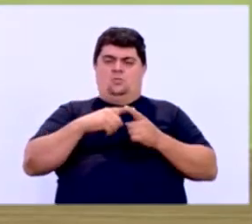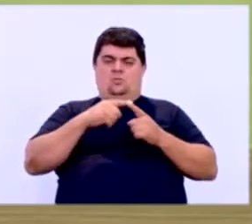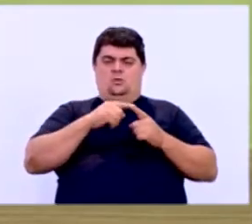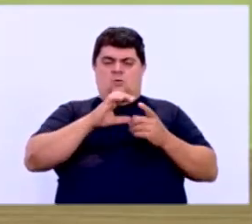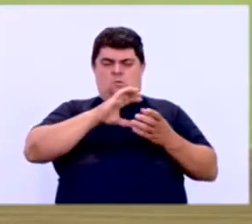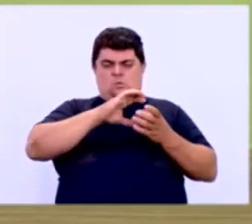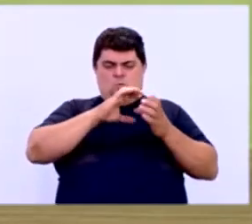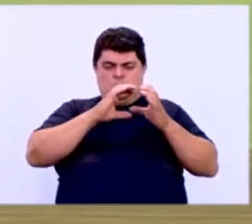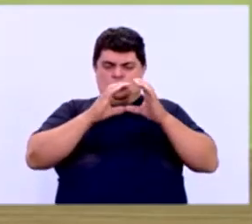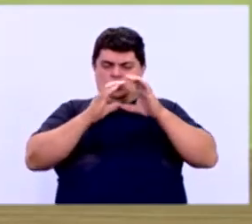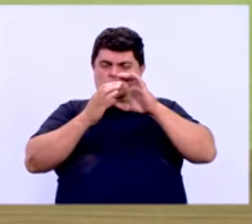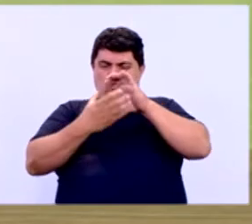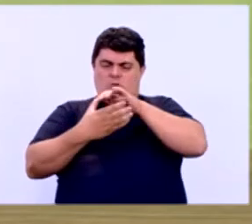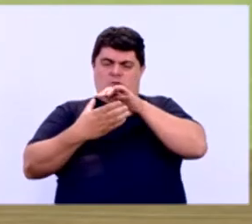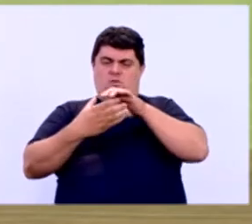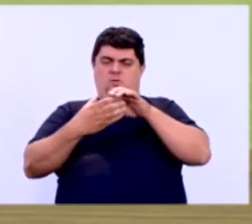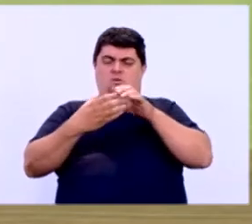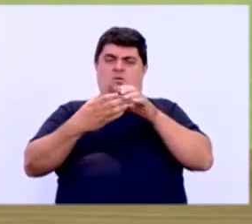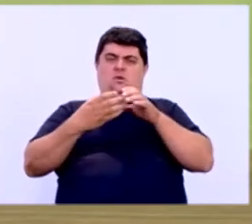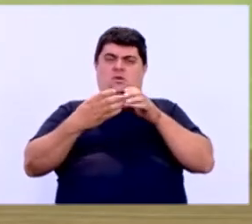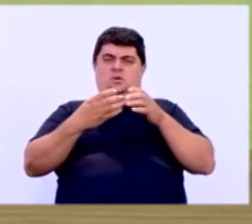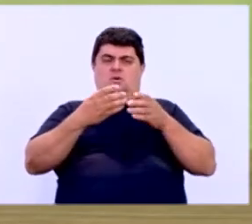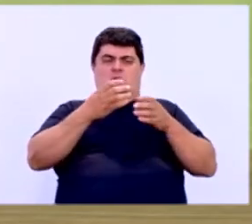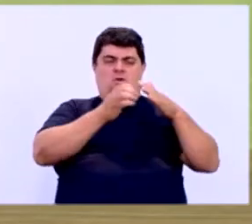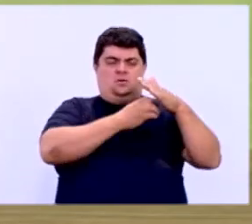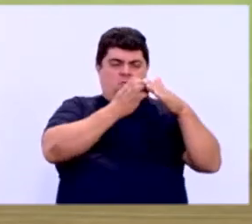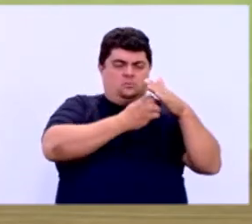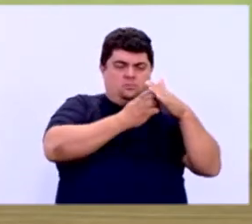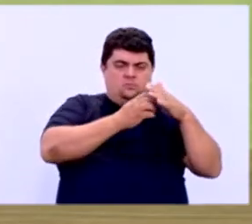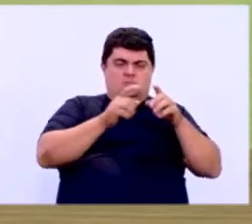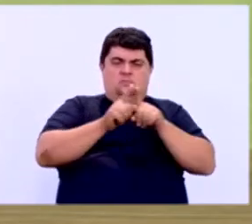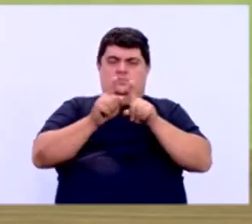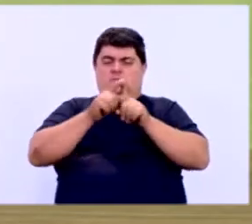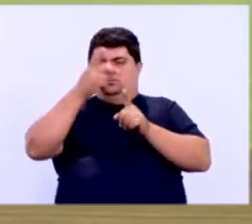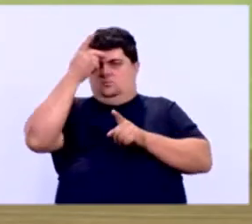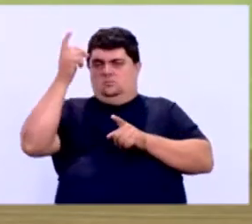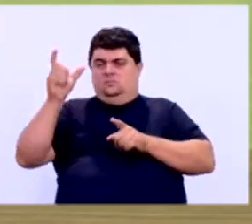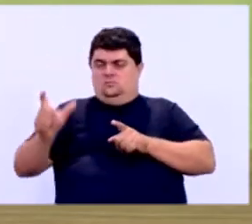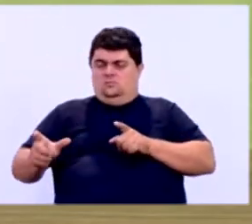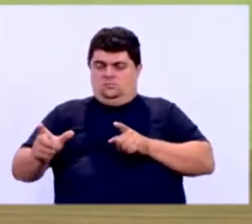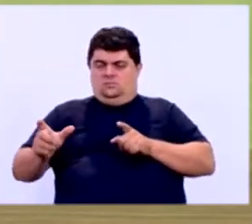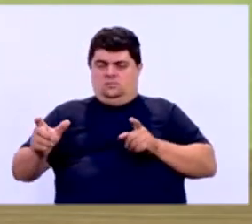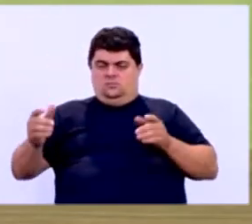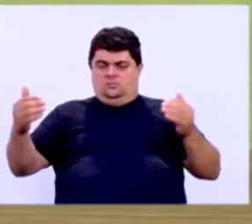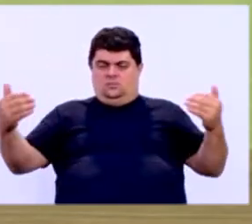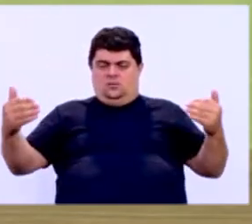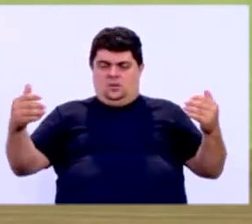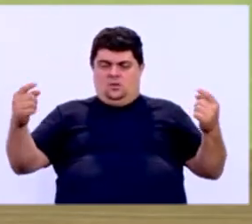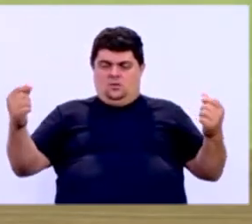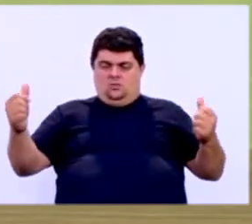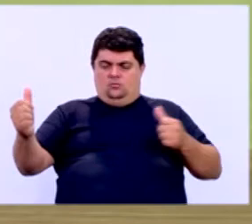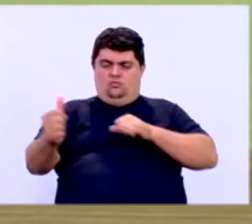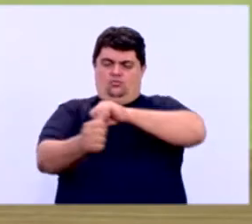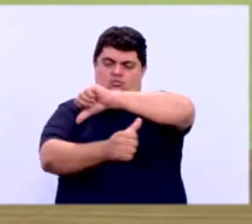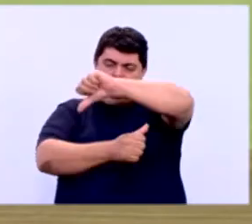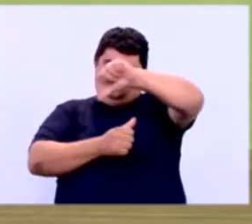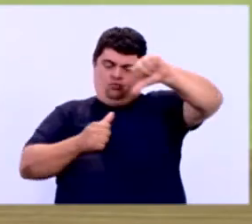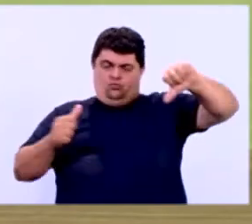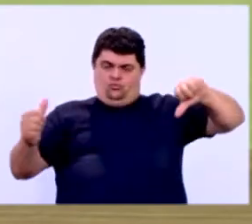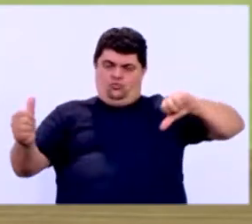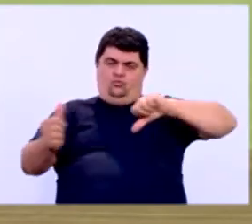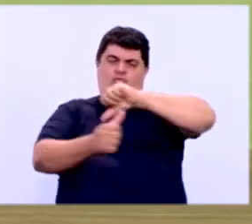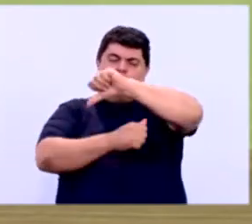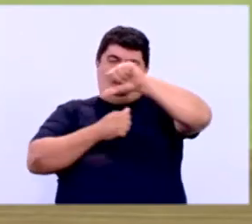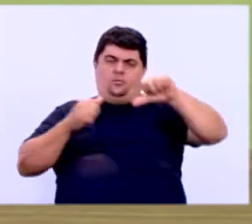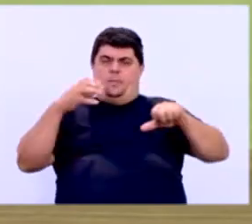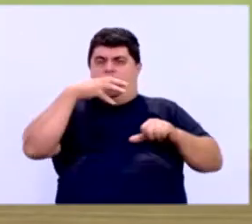do perfeito possível entre a demanda que o empresariado está precisando, né, para suprir a necessidade do cliente e os fornecedores dele. Então,